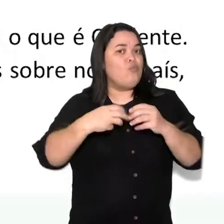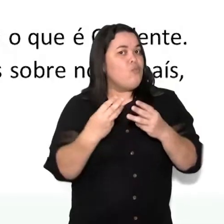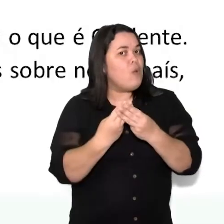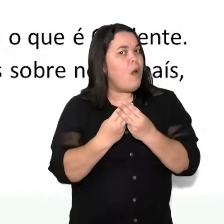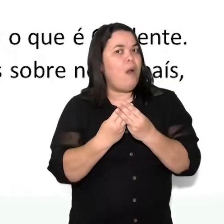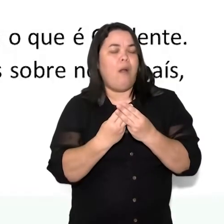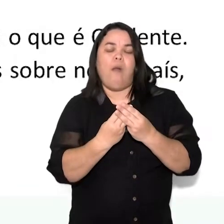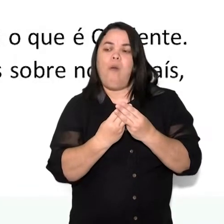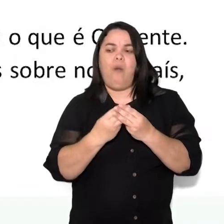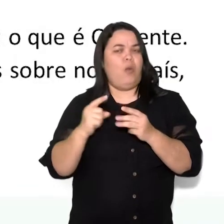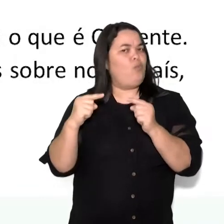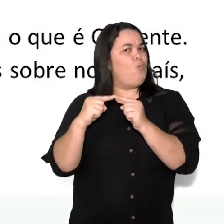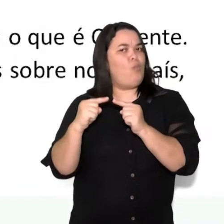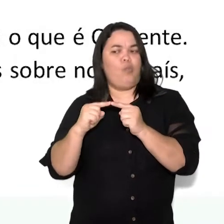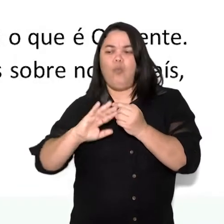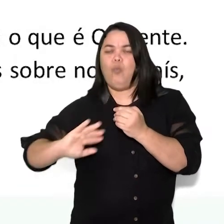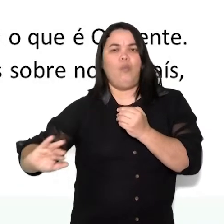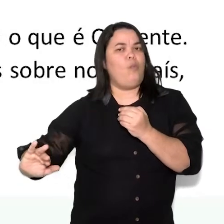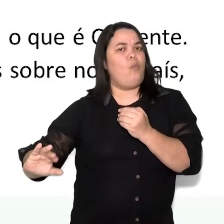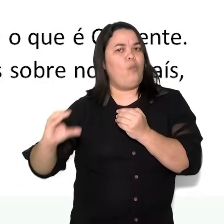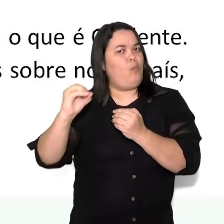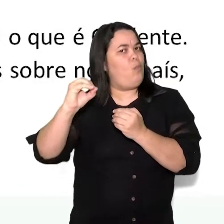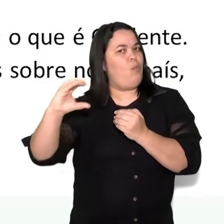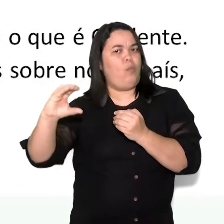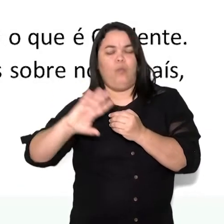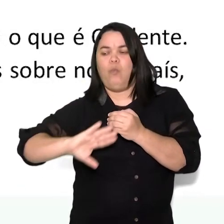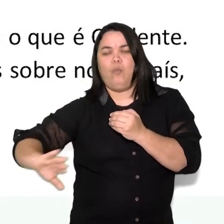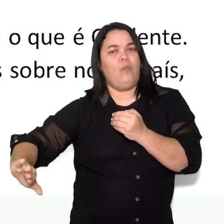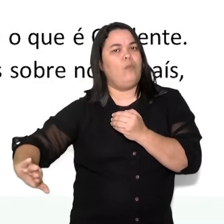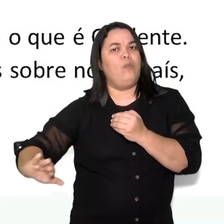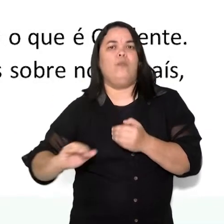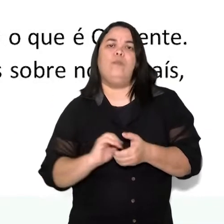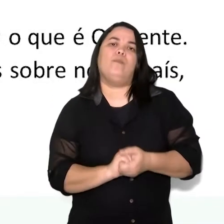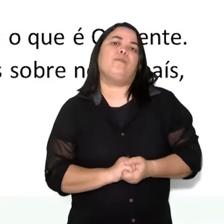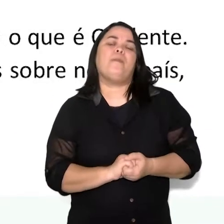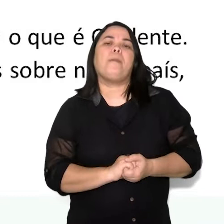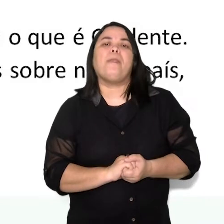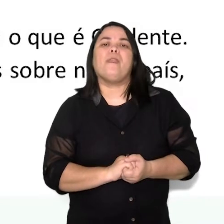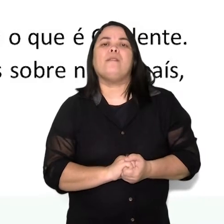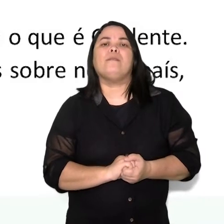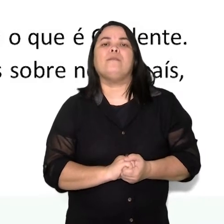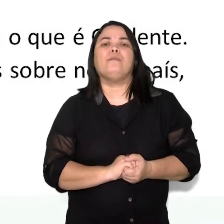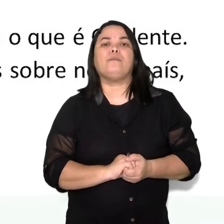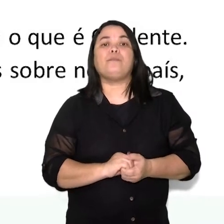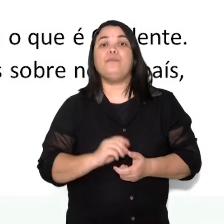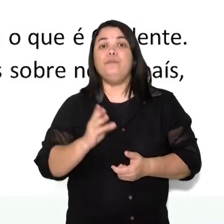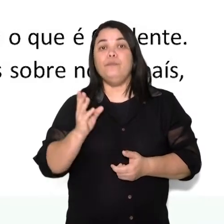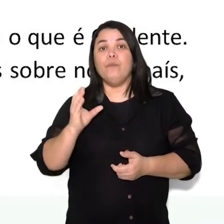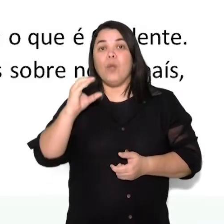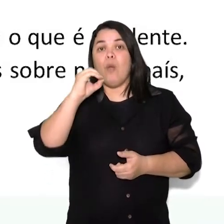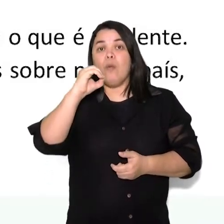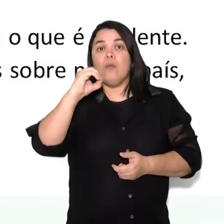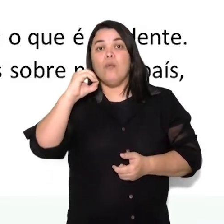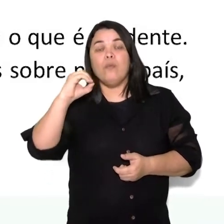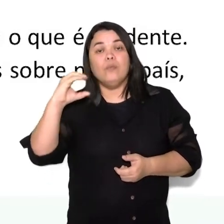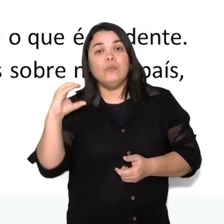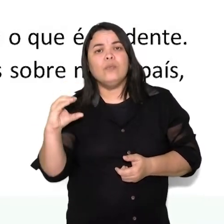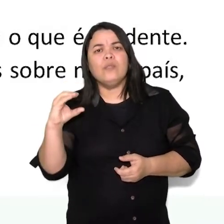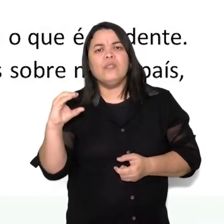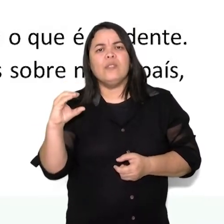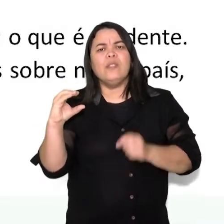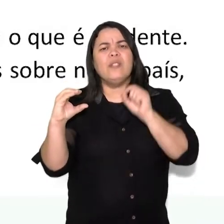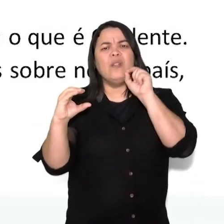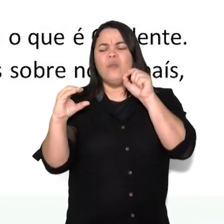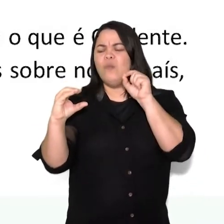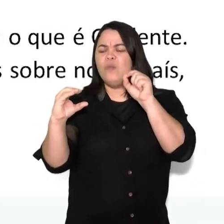Ocidente. Segunda questão. De acordo com o texto e com seus conhecimentos, ao afirmar que o Ocidente sempre se definiu em oposição a